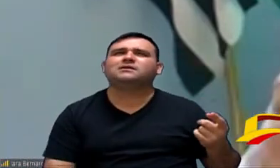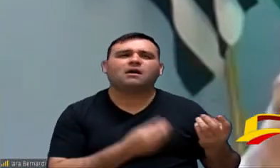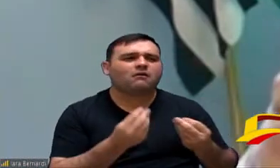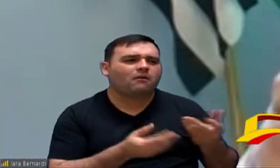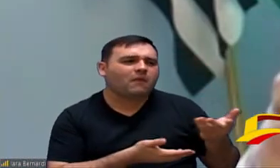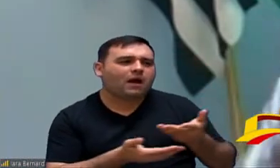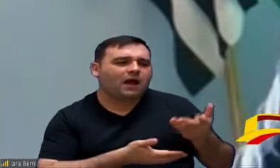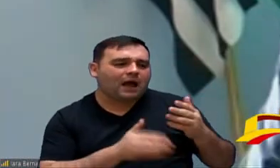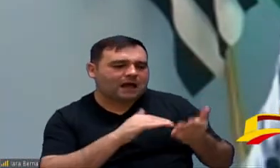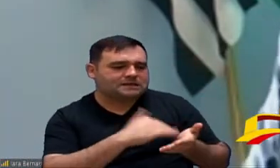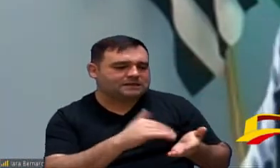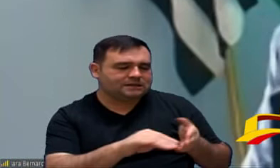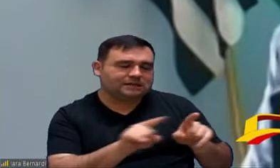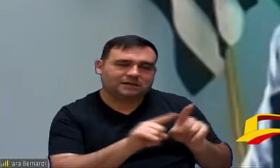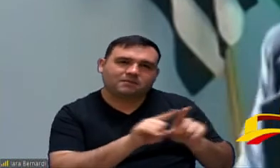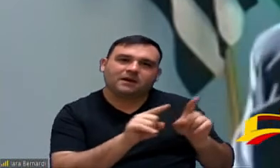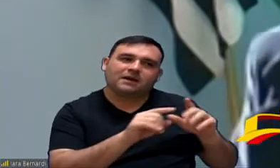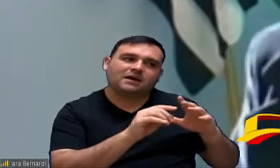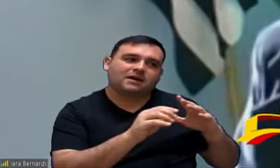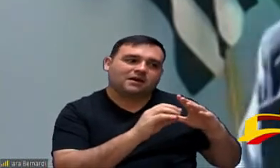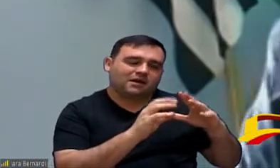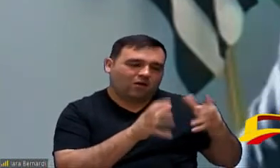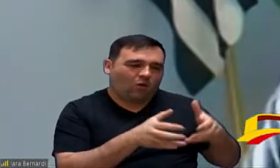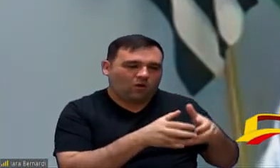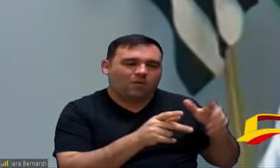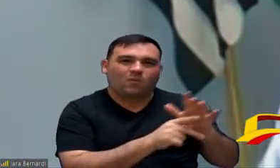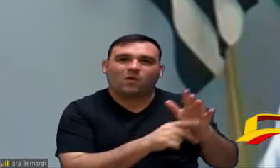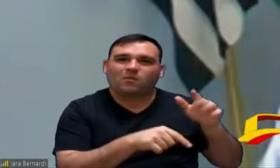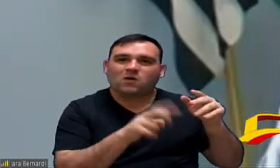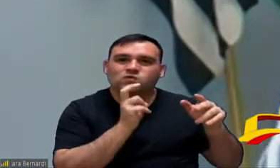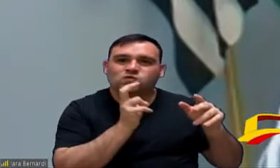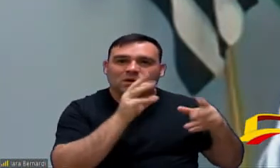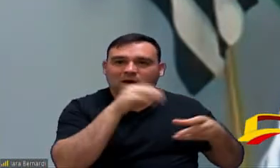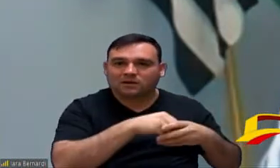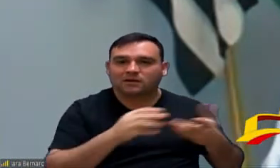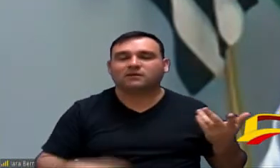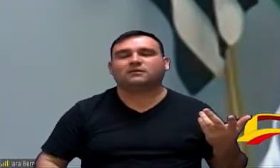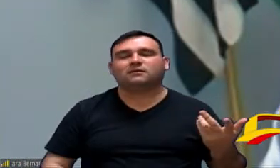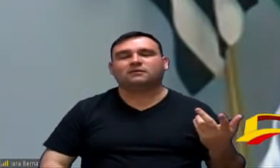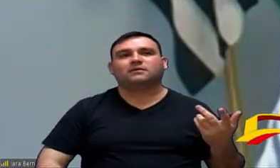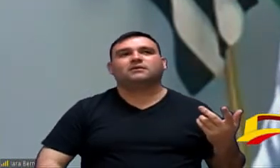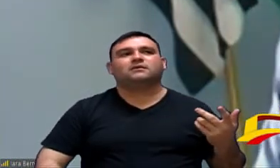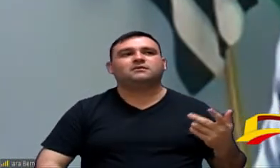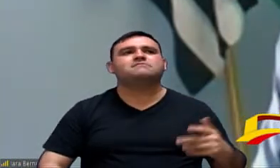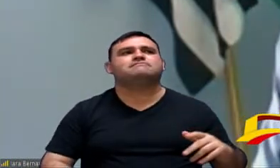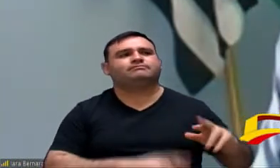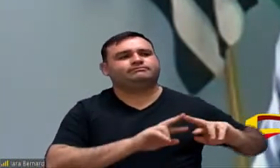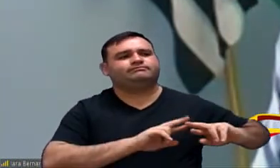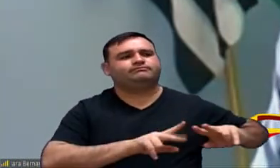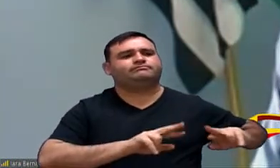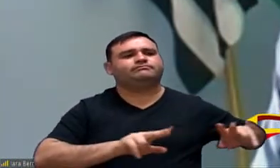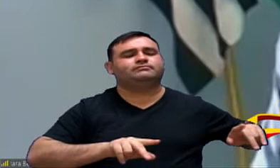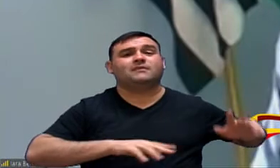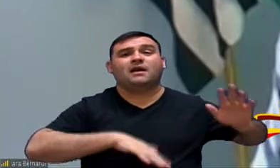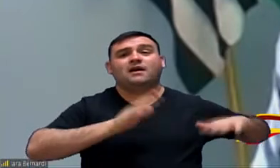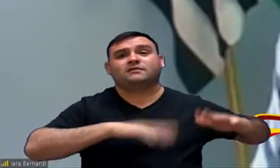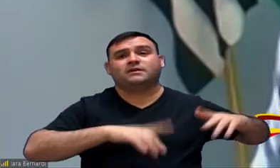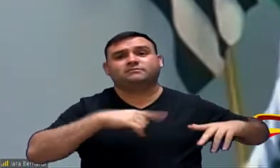a secretaria com as organizações de assistência social em Sorocaba, coisas que muitas vezes ficam no